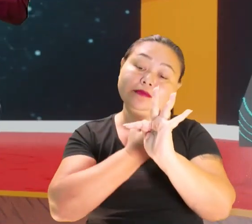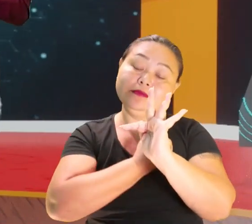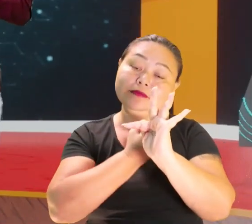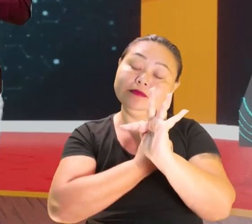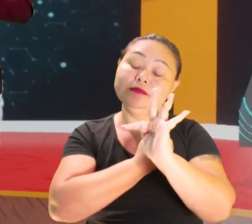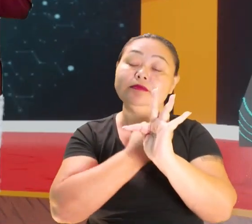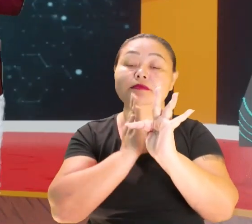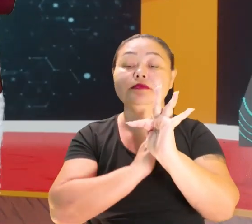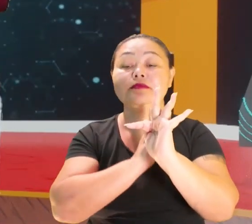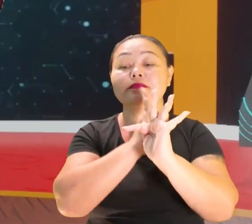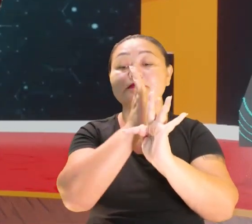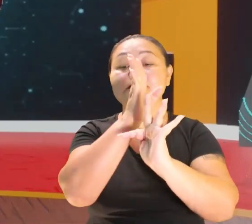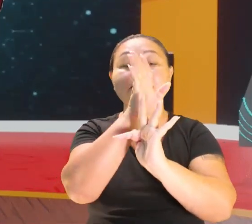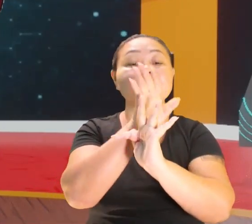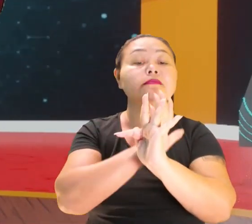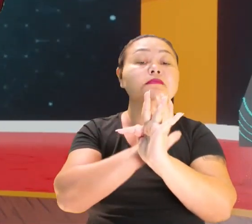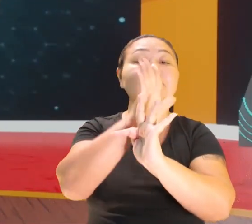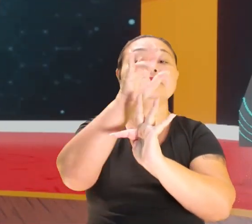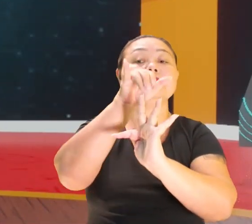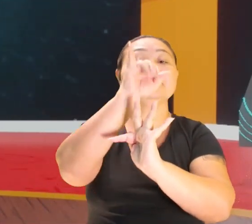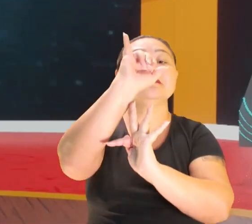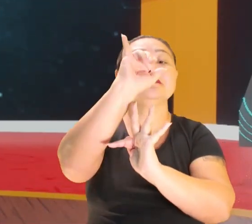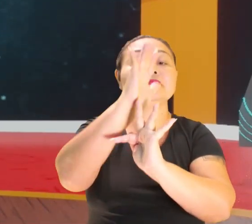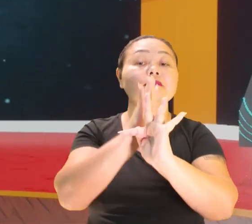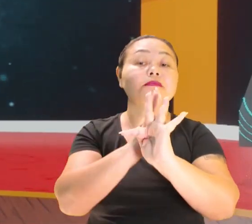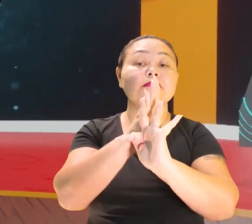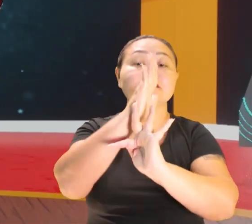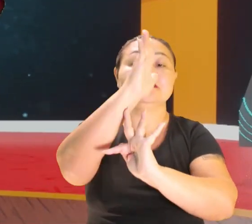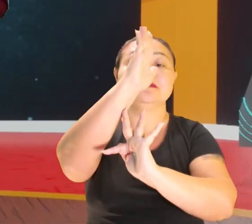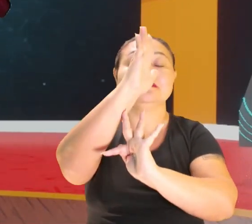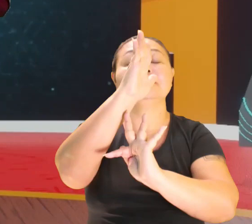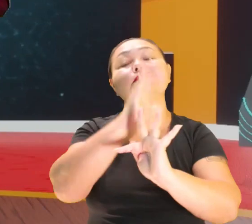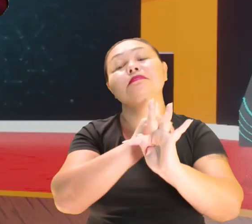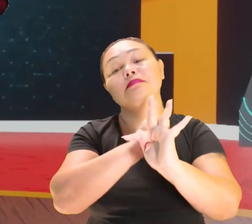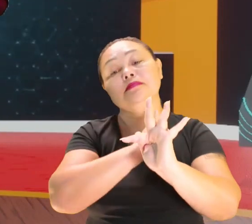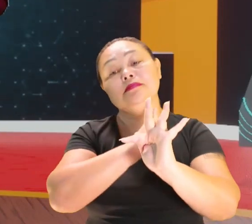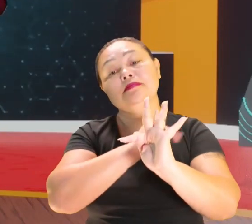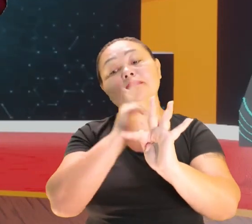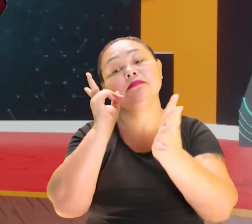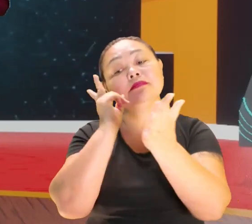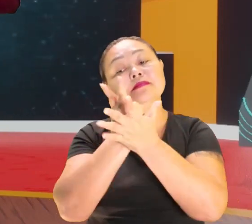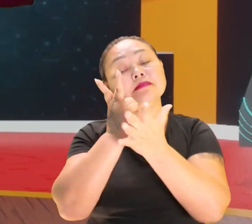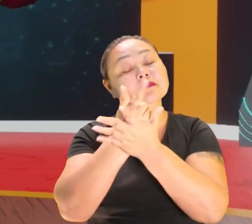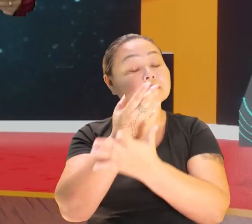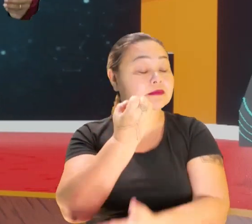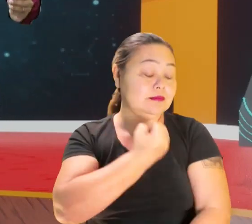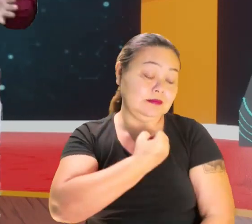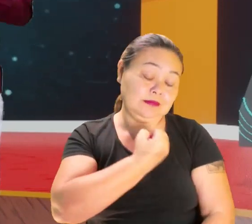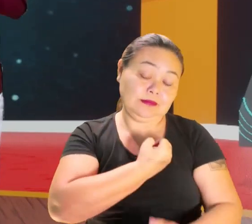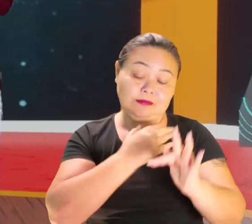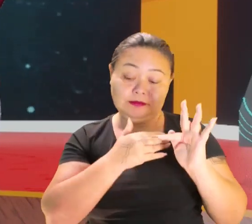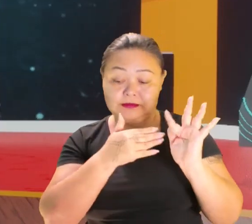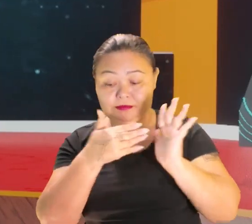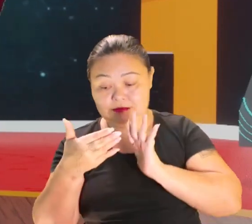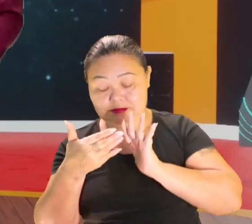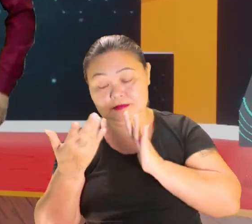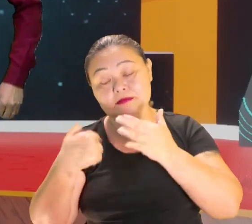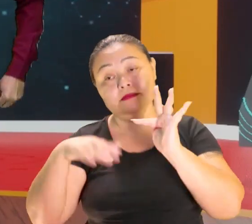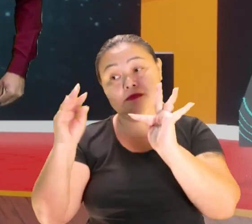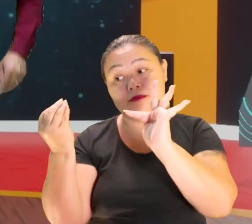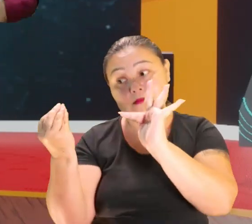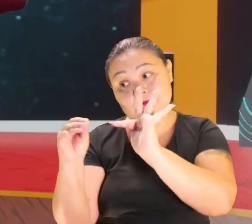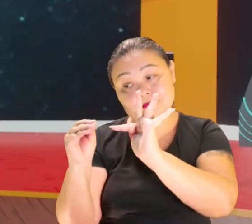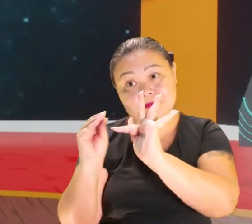vou trabalhar com as imagens, os valores de y, a saída. Os mesmos valores que eu coloco na entrada, eu coloco